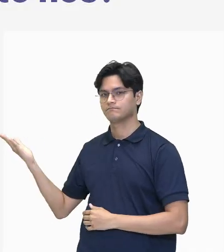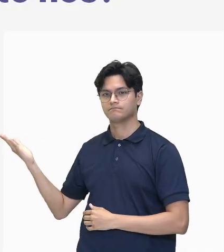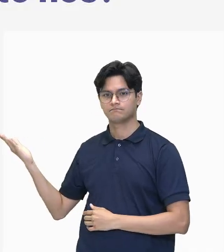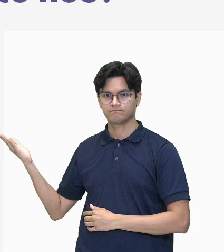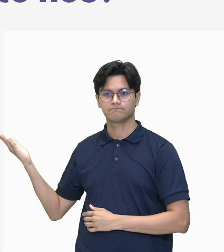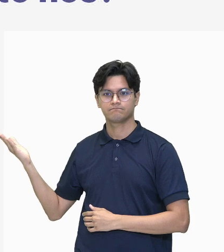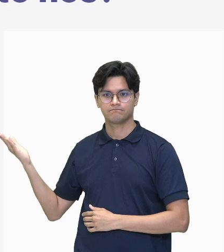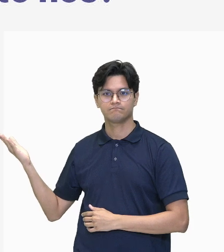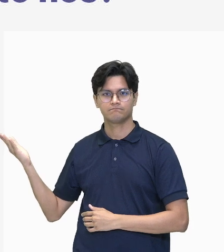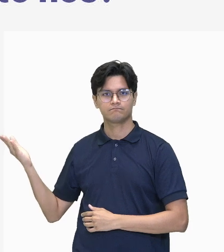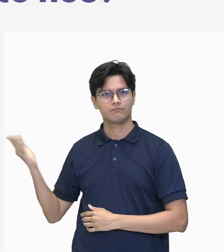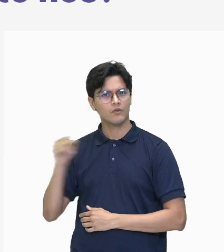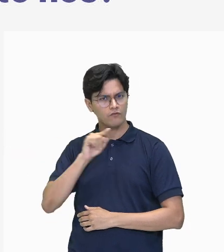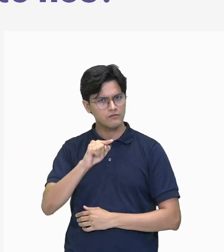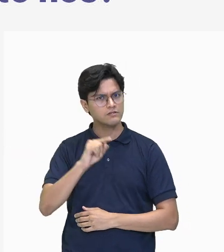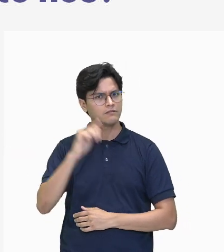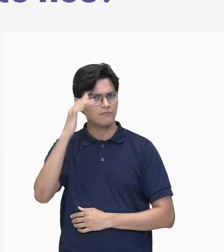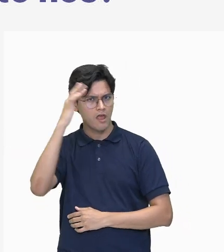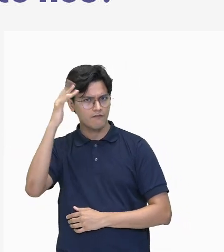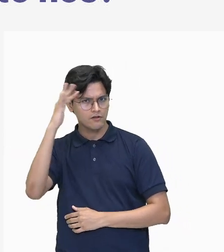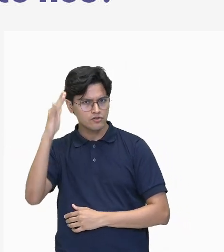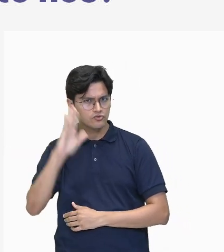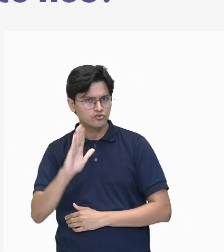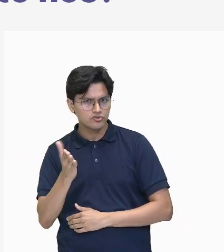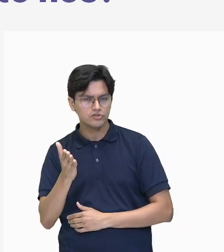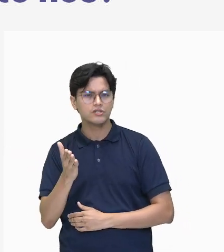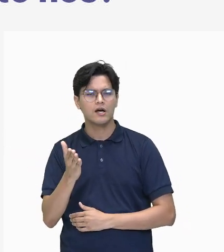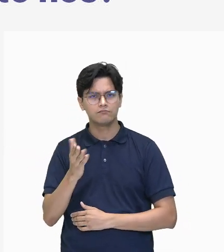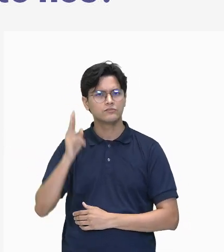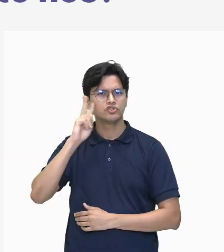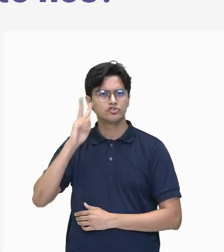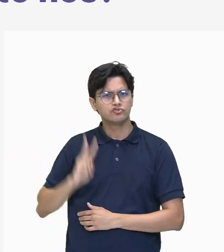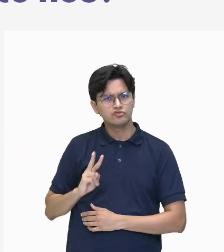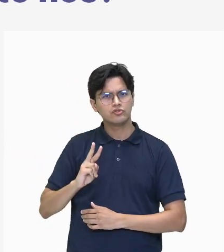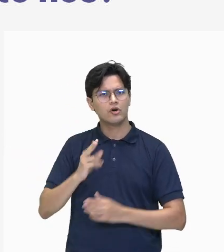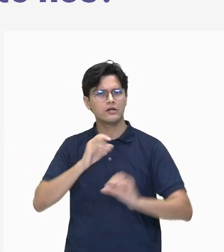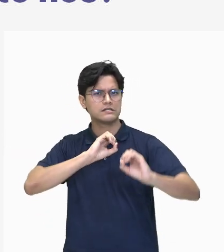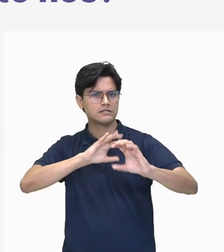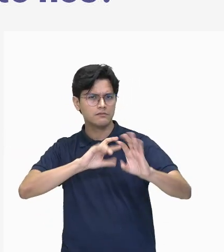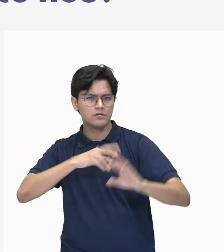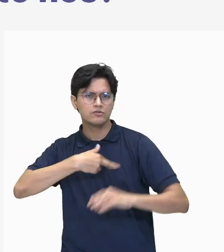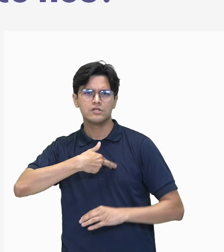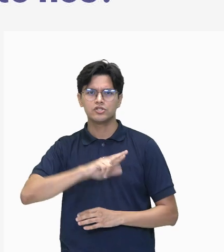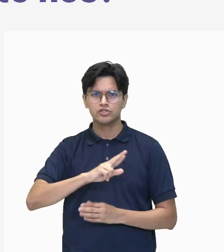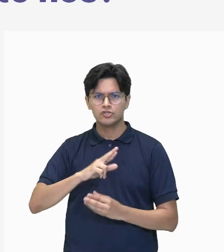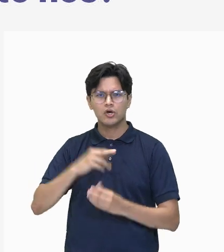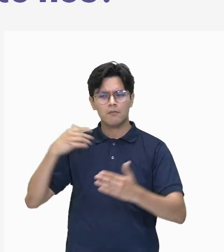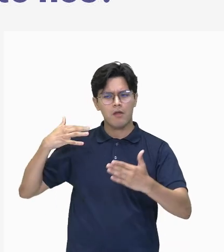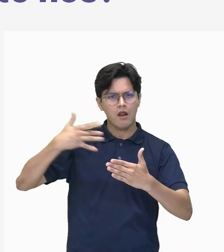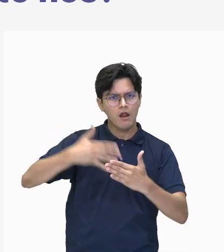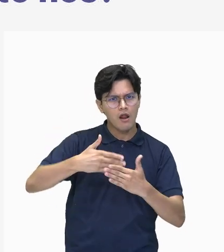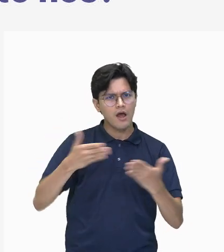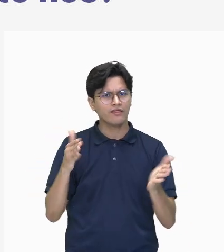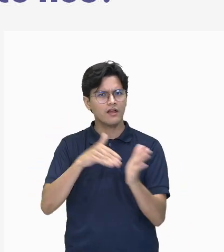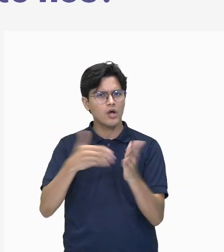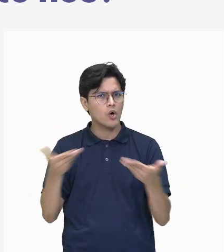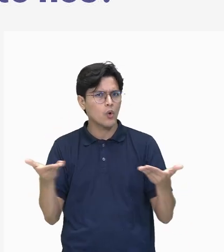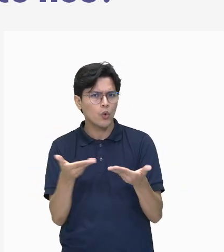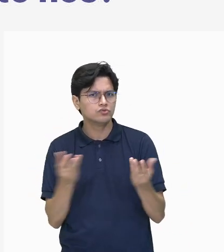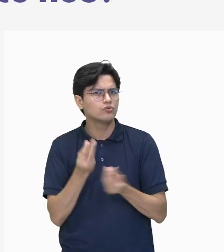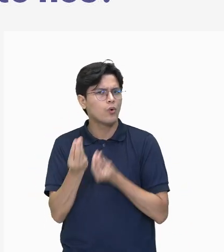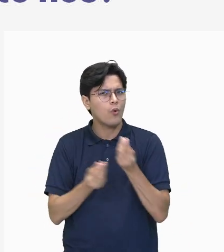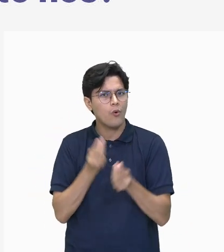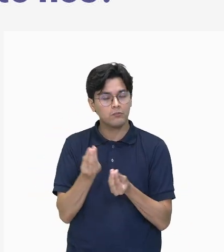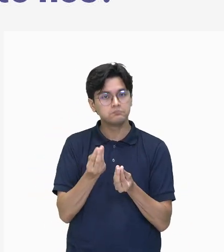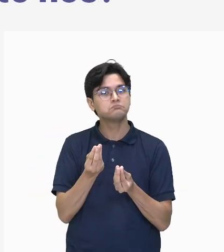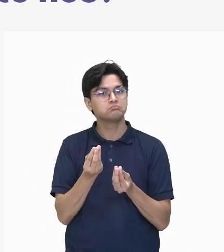para pensar como as histórias e ensinamentos religiosos chegaram até nós? Olha só que